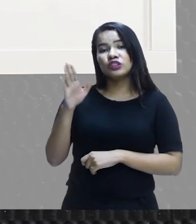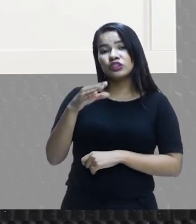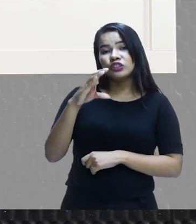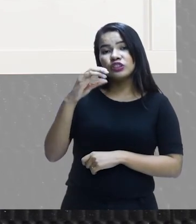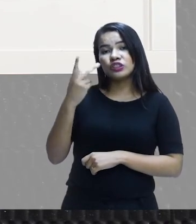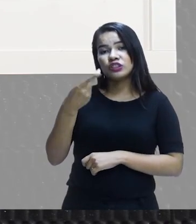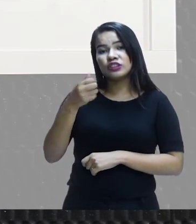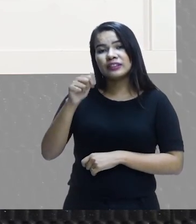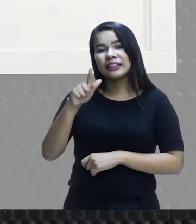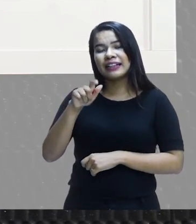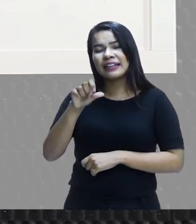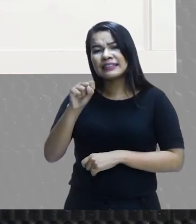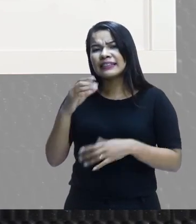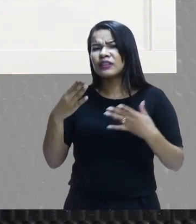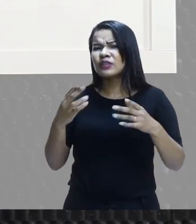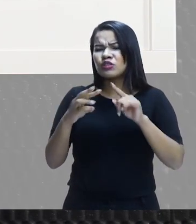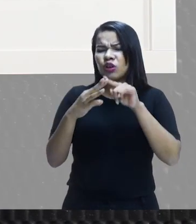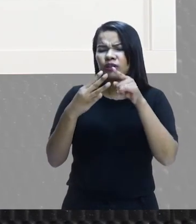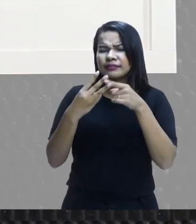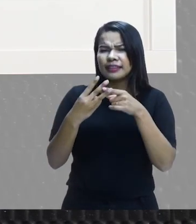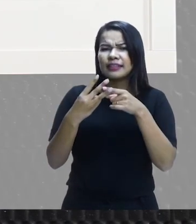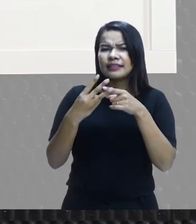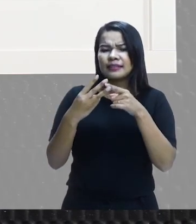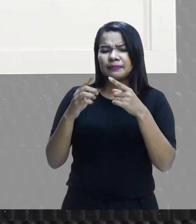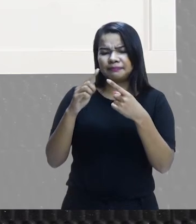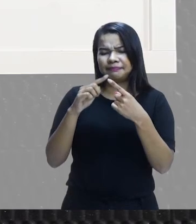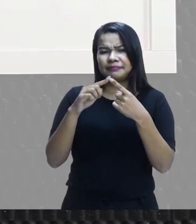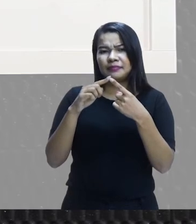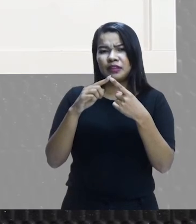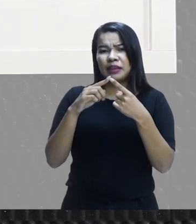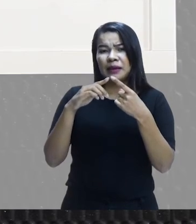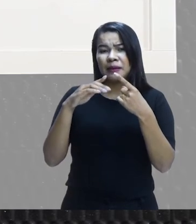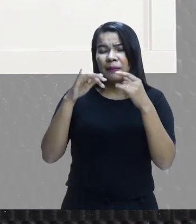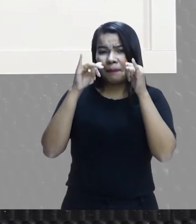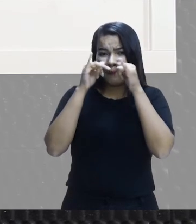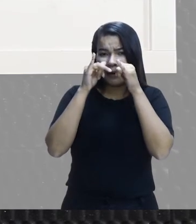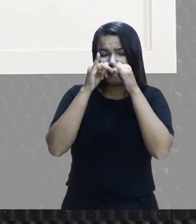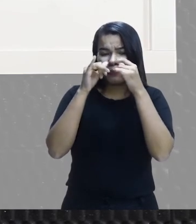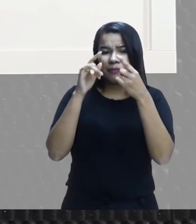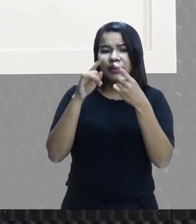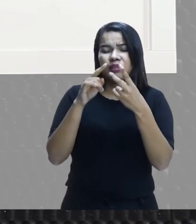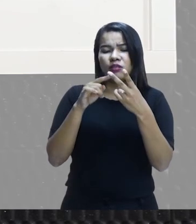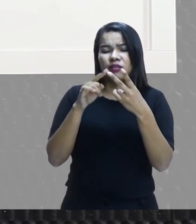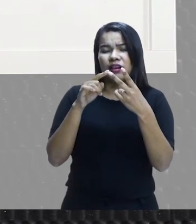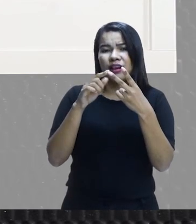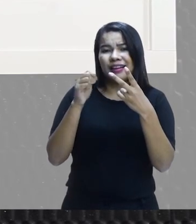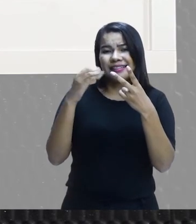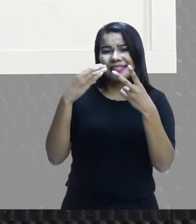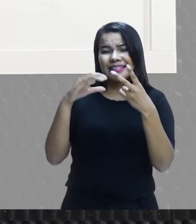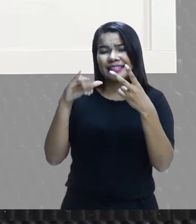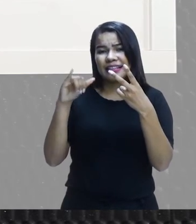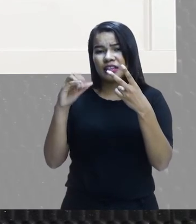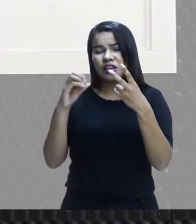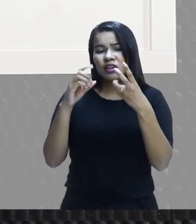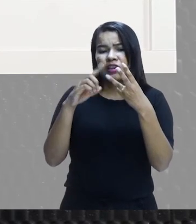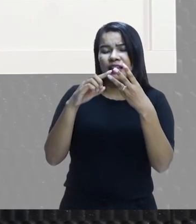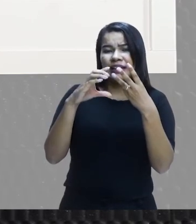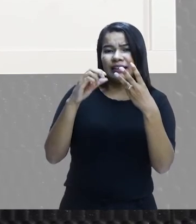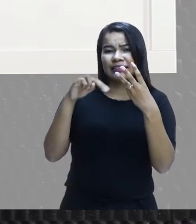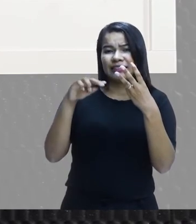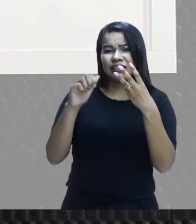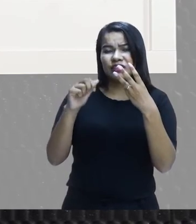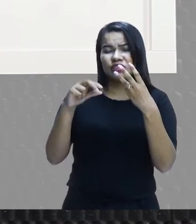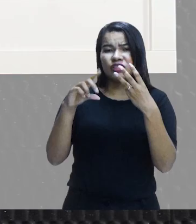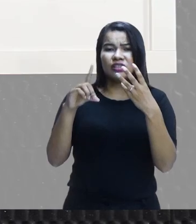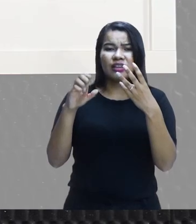só através da picada do barbeiro e através da ingestão de açaí ou de cana-de-açúcar que eu pego moléstia de Chagas? Não, eu também